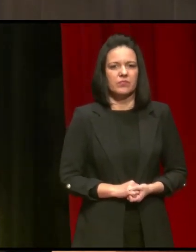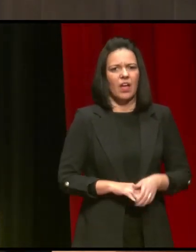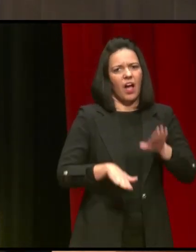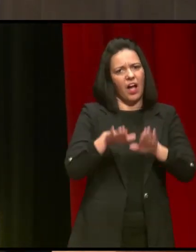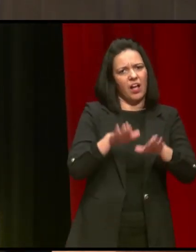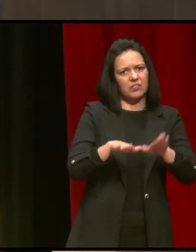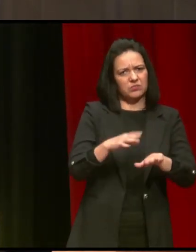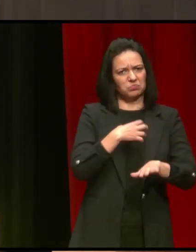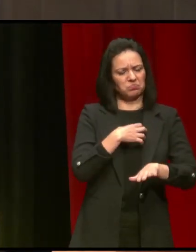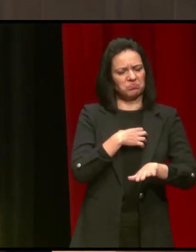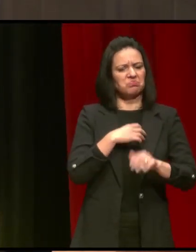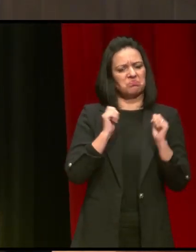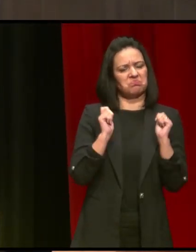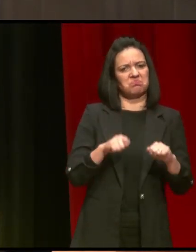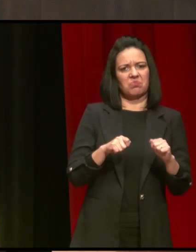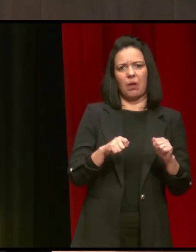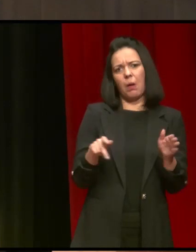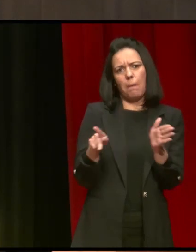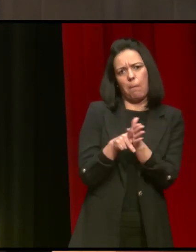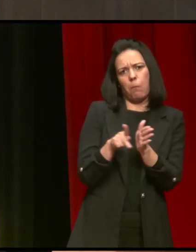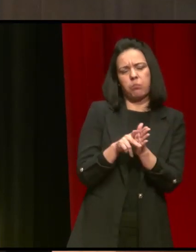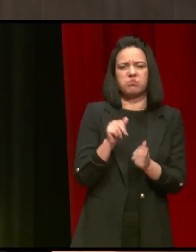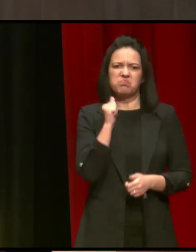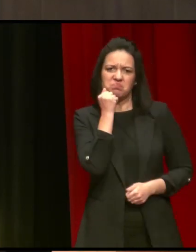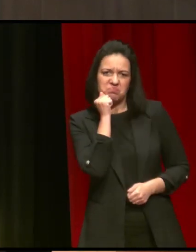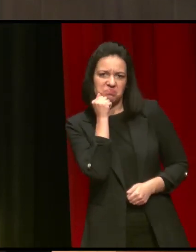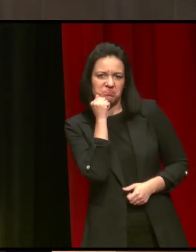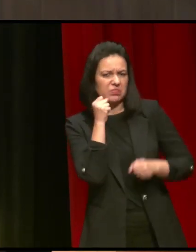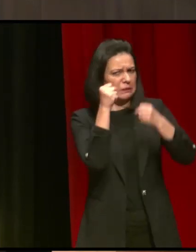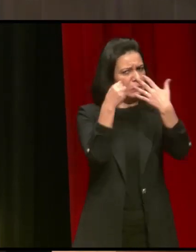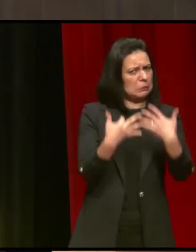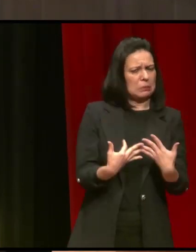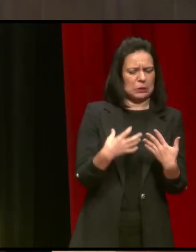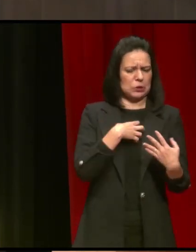para a ciência explica tudo. Não, a ciência não explica